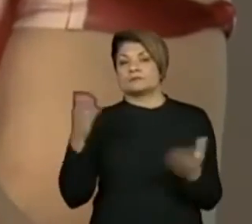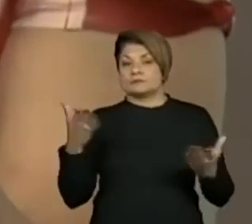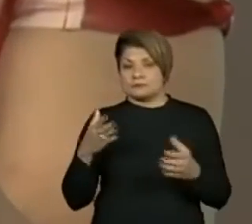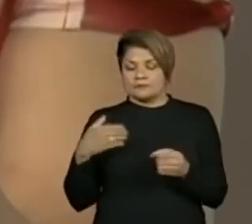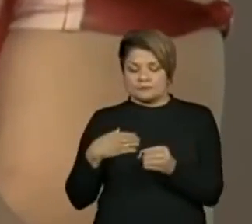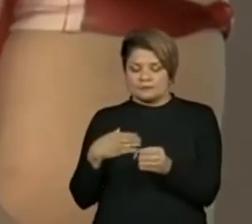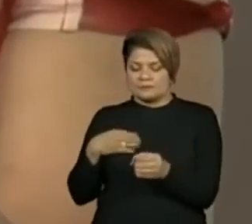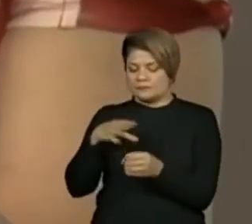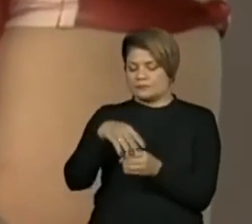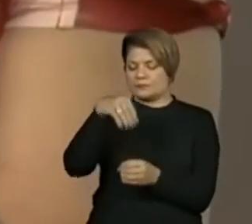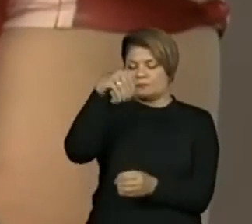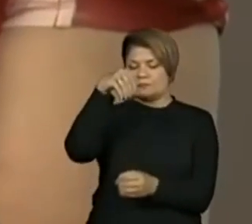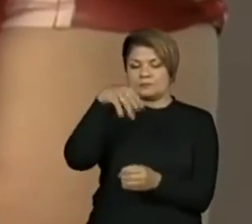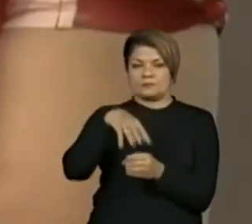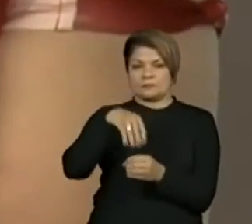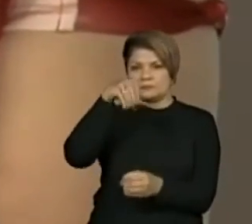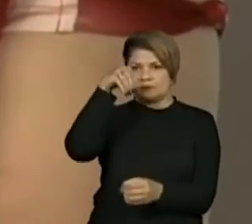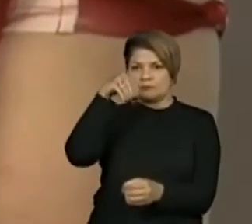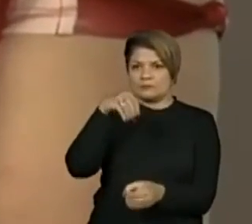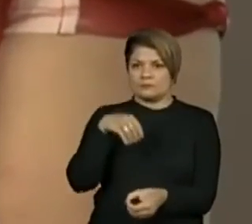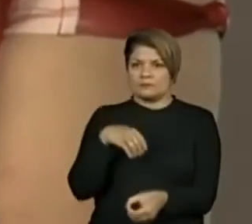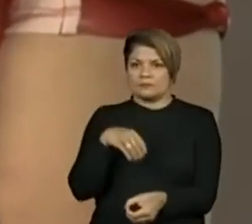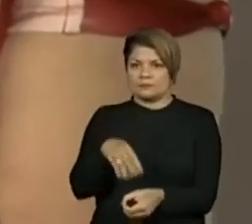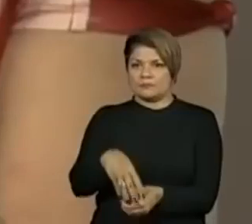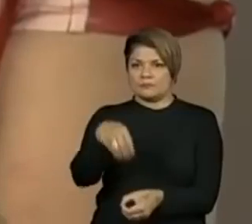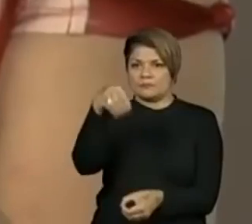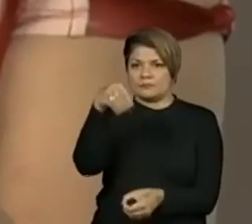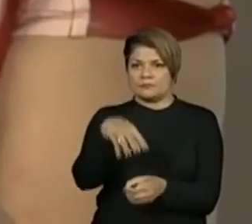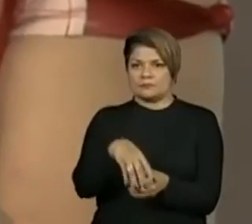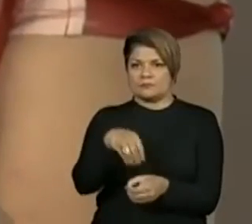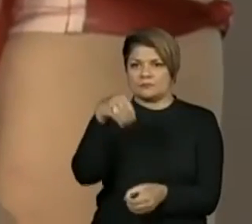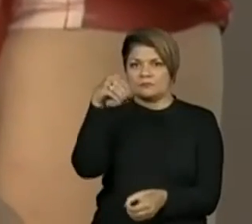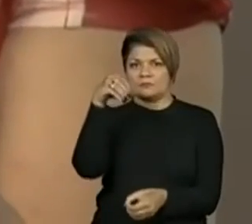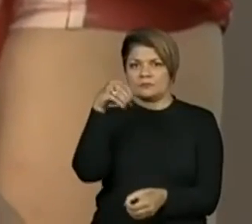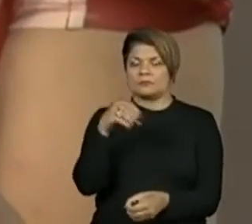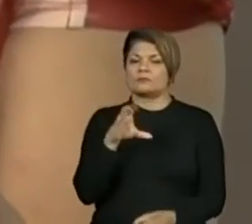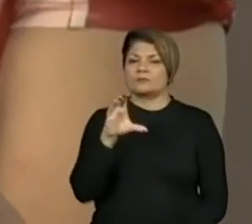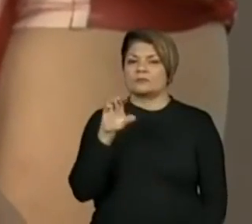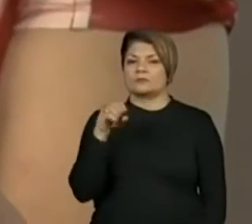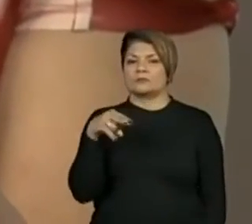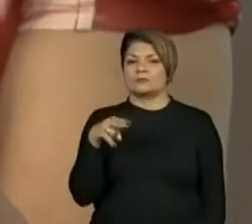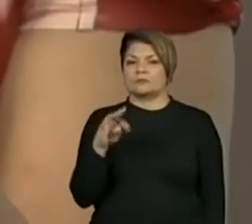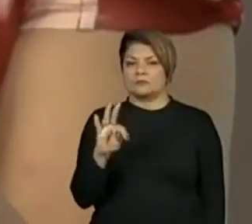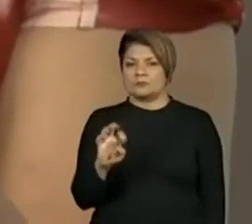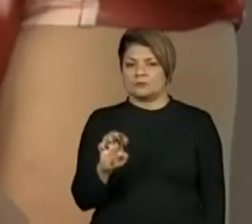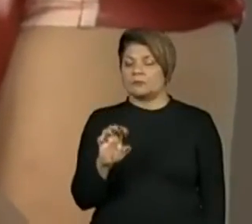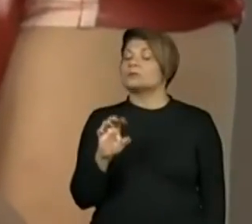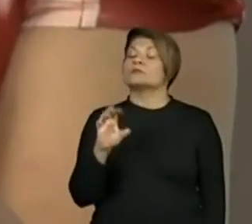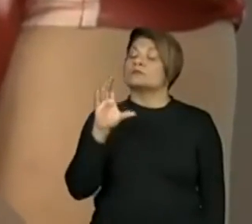Será que tem um cone lá? Vocês estão observando isso. Na imagem? Você tem um cone?